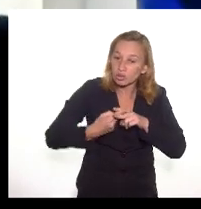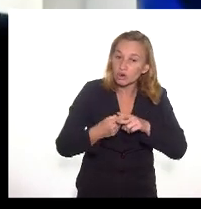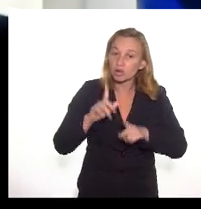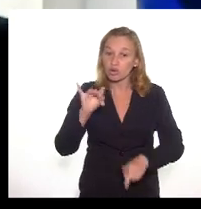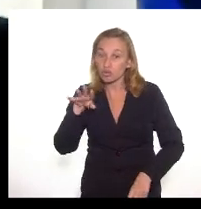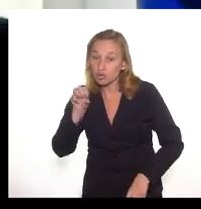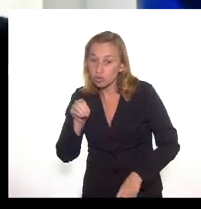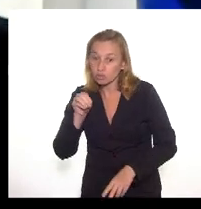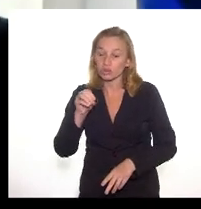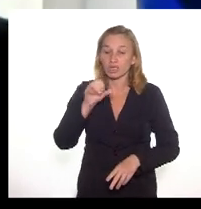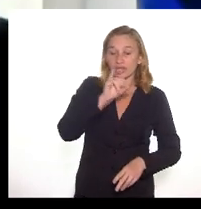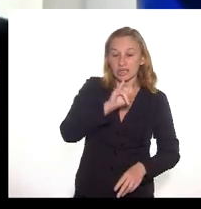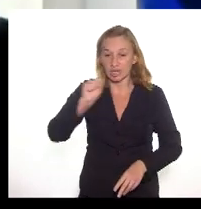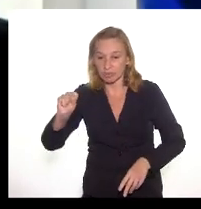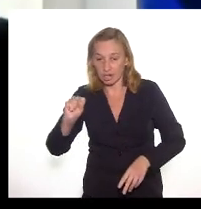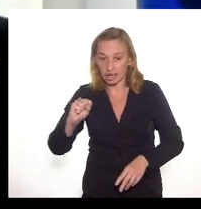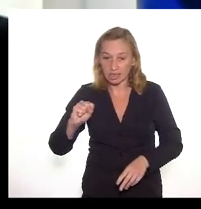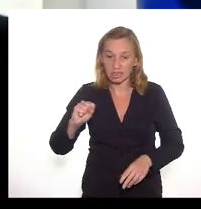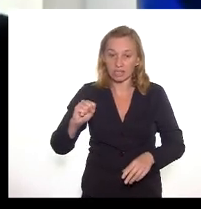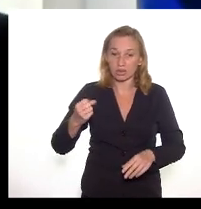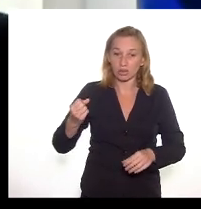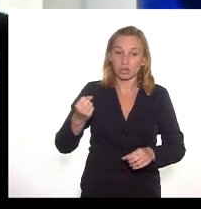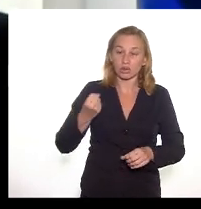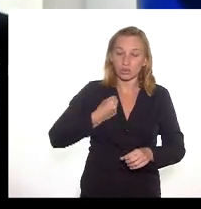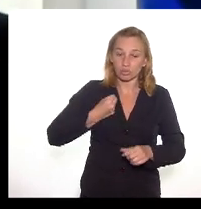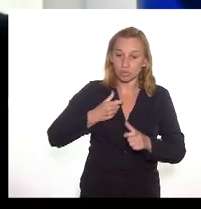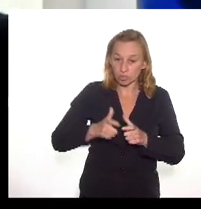fundo. O ICMS tem batido recorde.